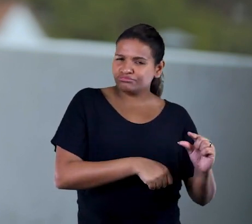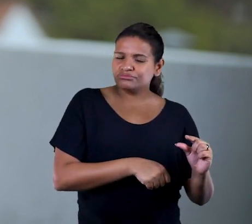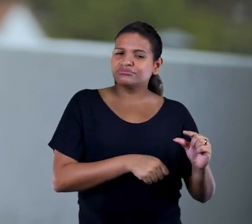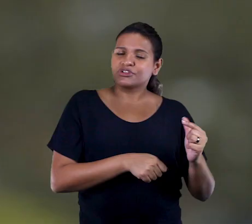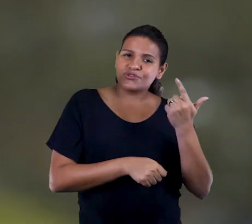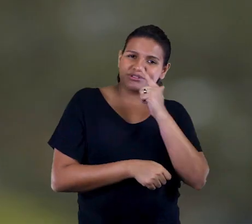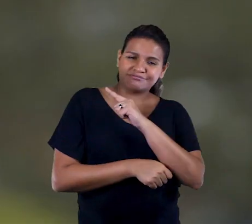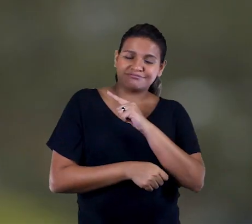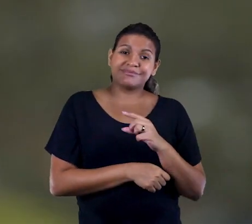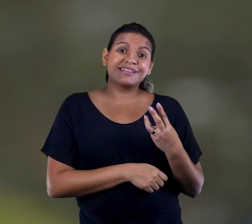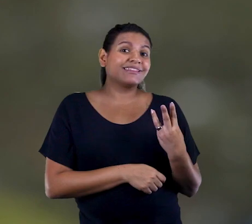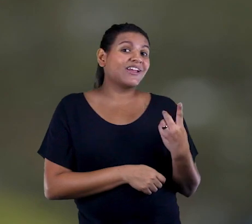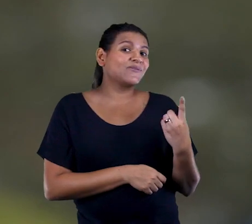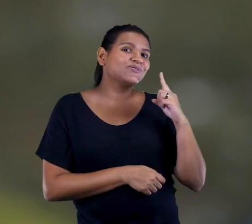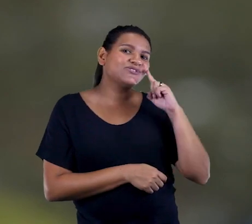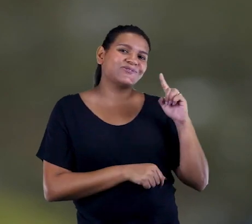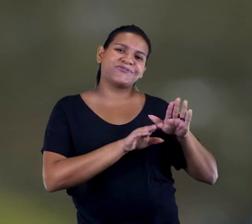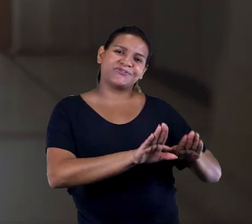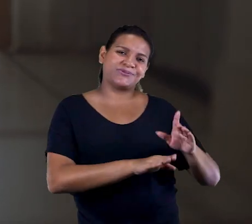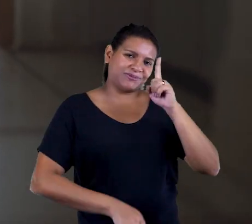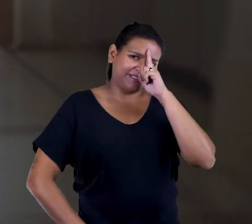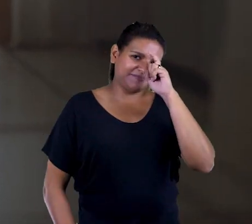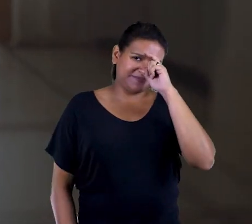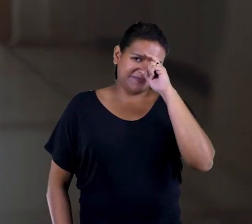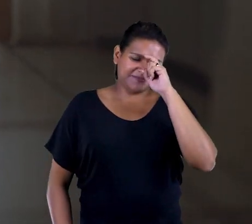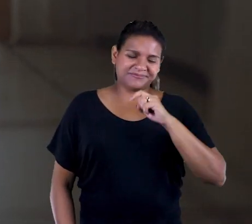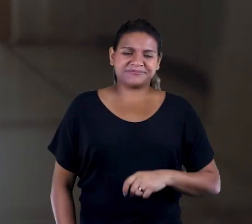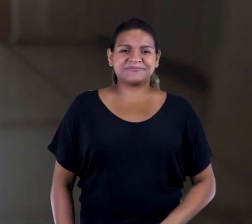de alta. Isso levou 31 dias.